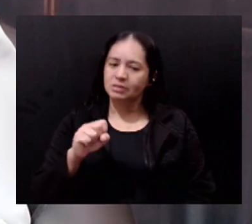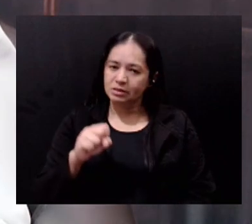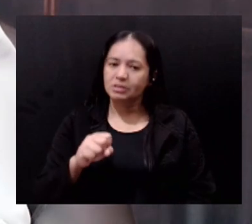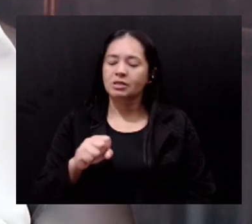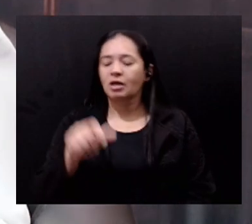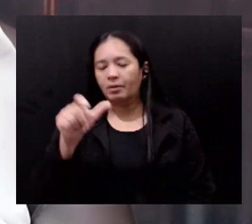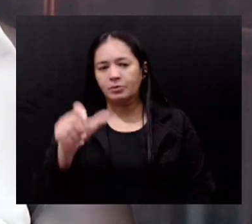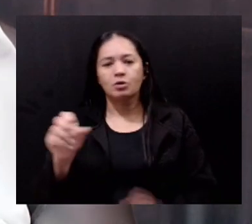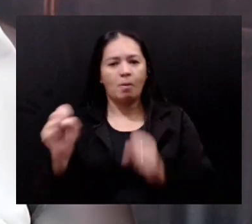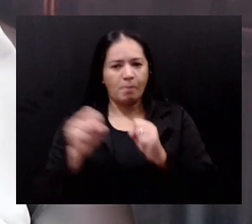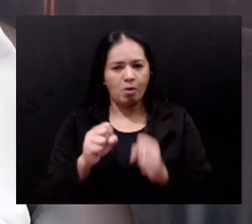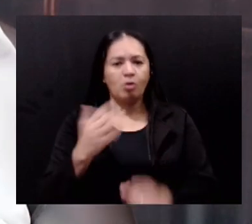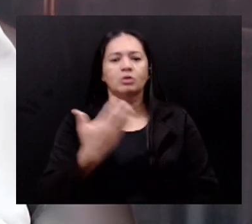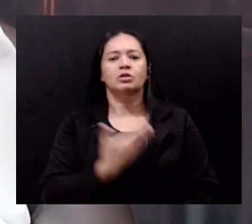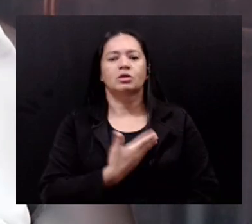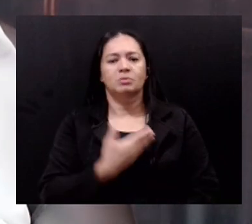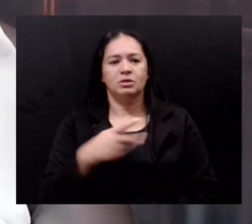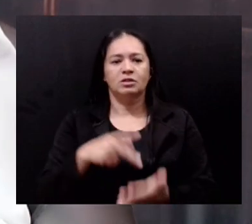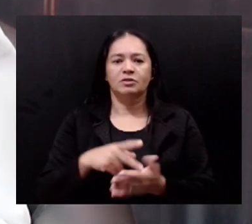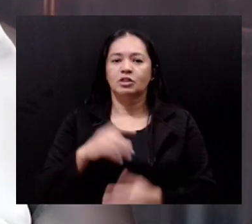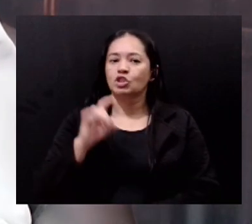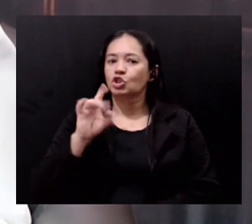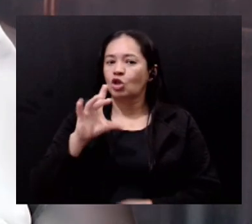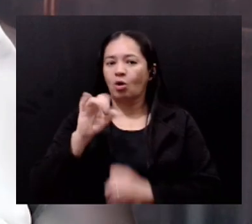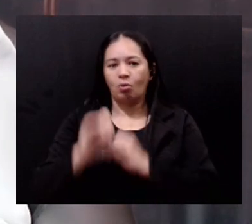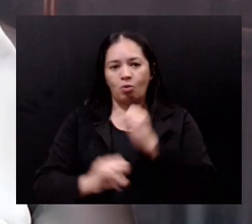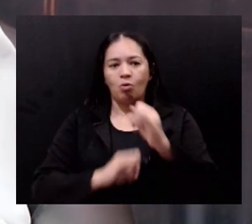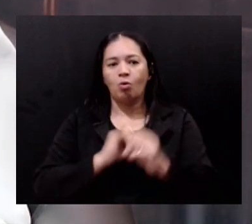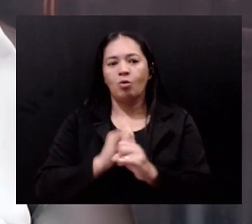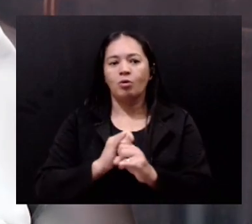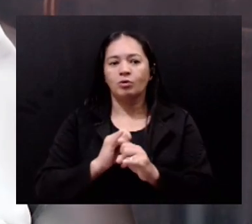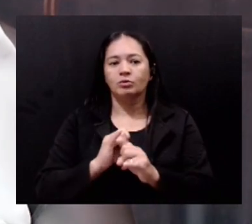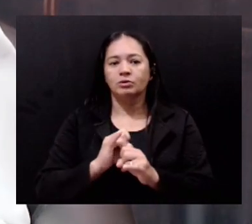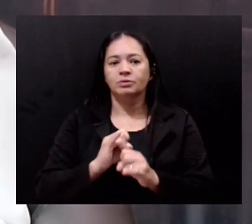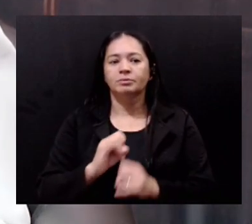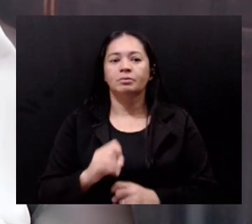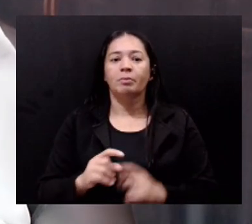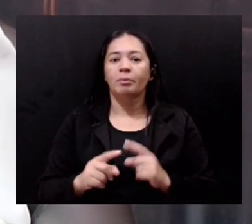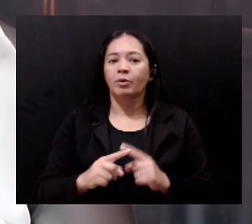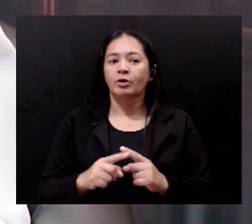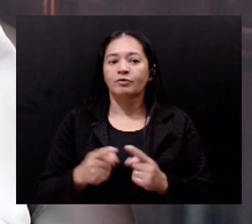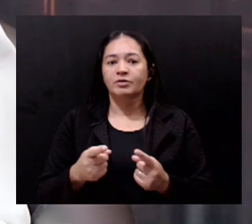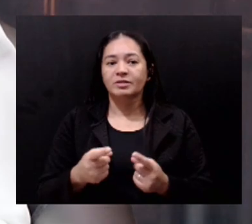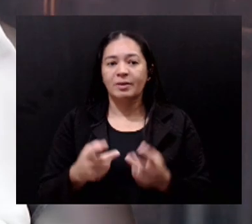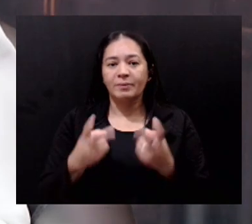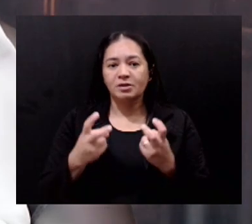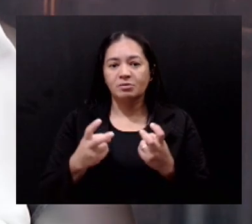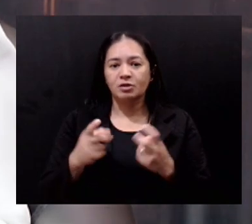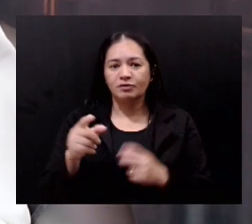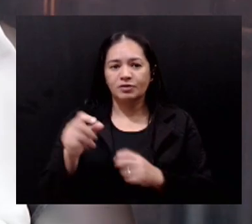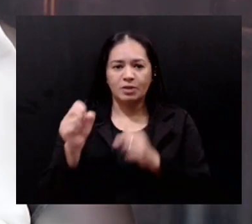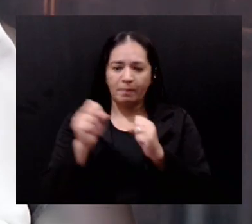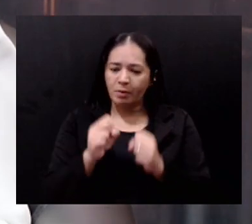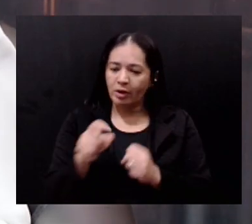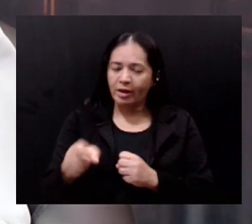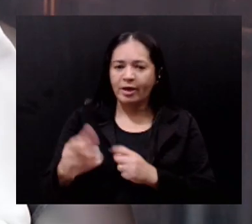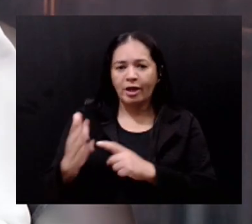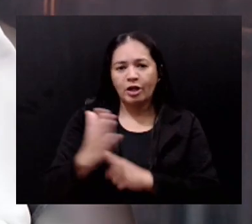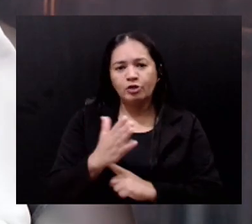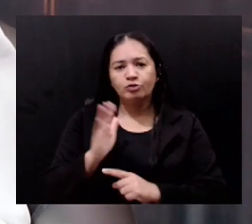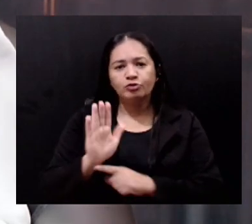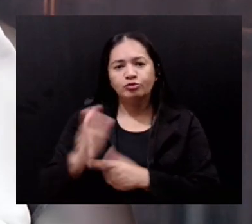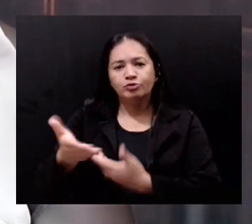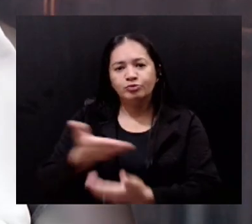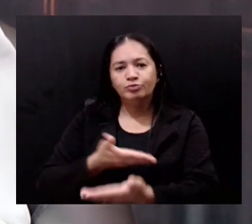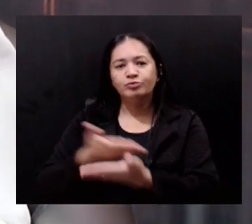amizade, mesmo sendo online, desde o momento que você veja que você possa contar com ela, que existe essa troca, né, e que